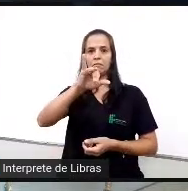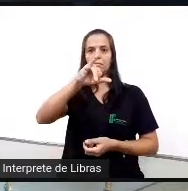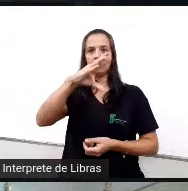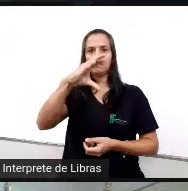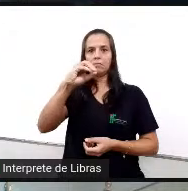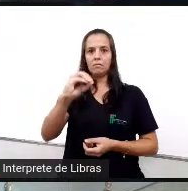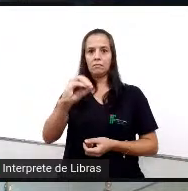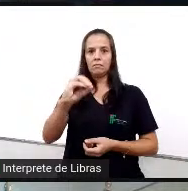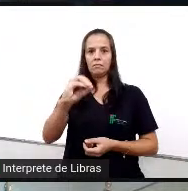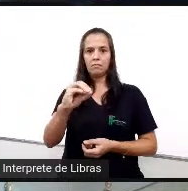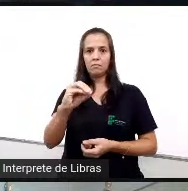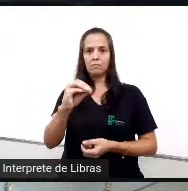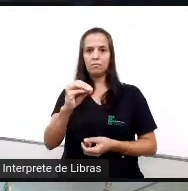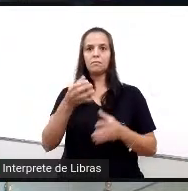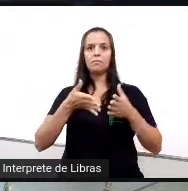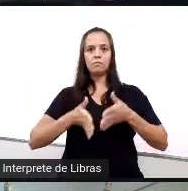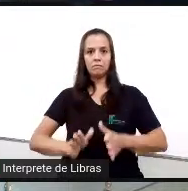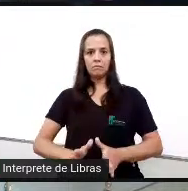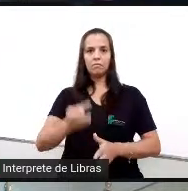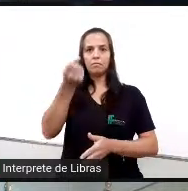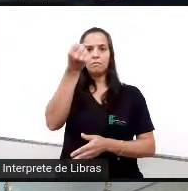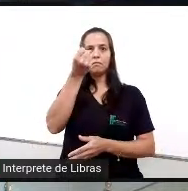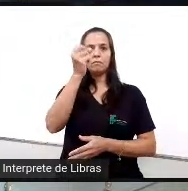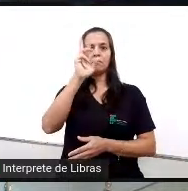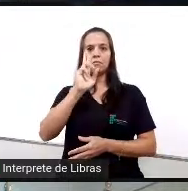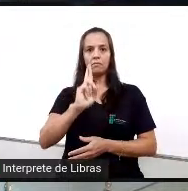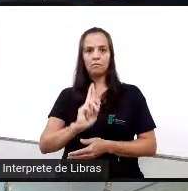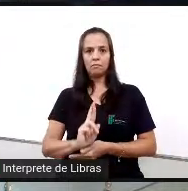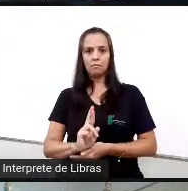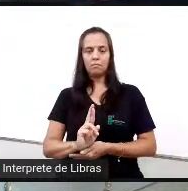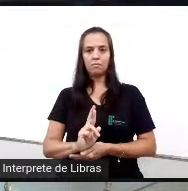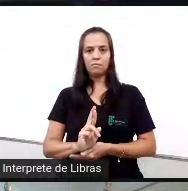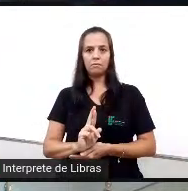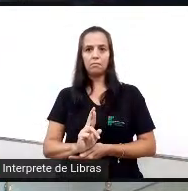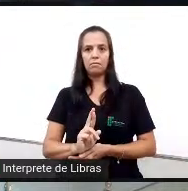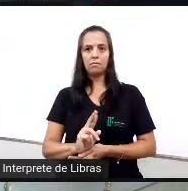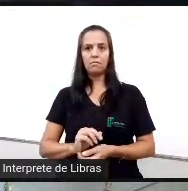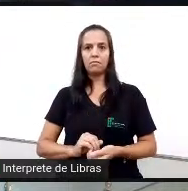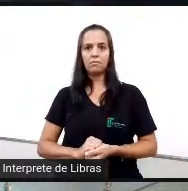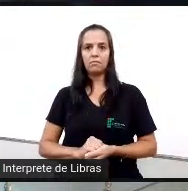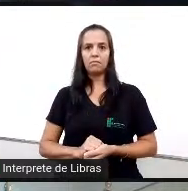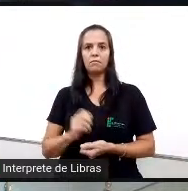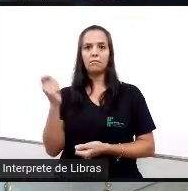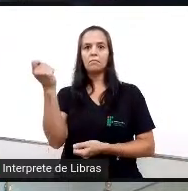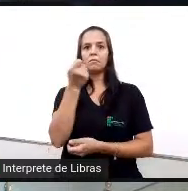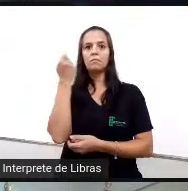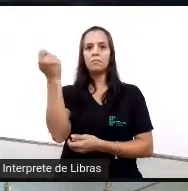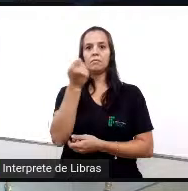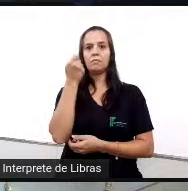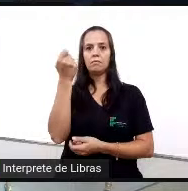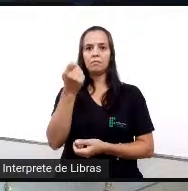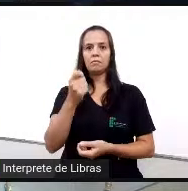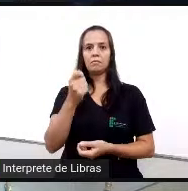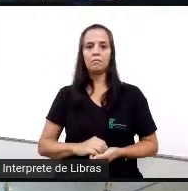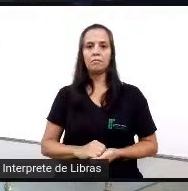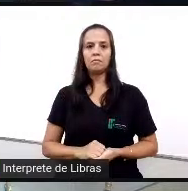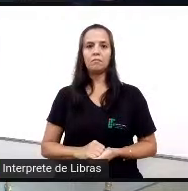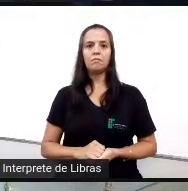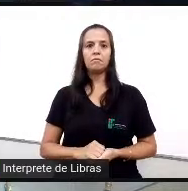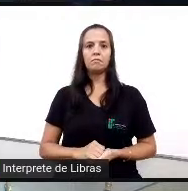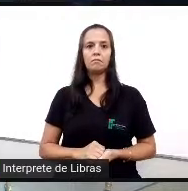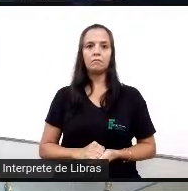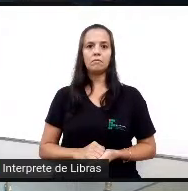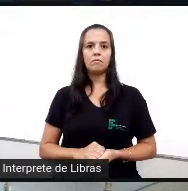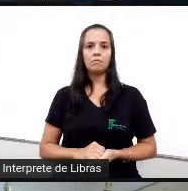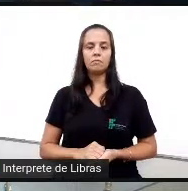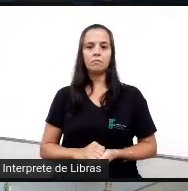Maurício Henrique Andresque de Souza, natural da cidade de Santa Rosa, estado do Rio Grande do